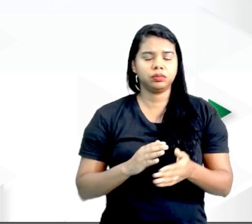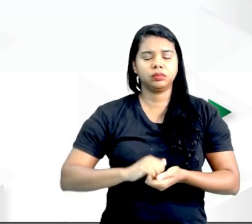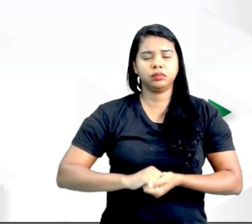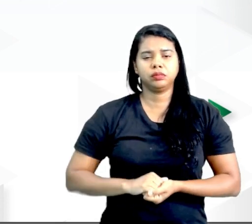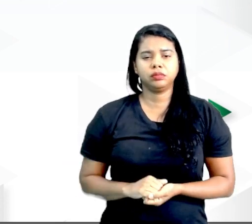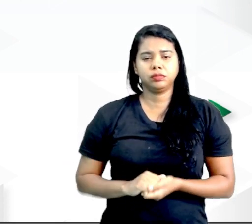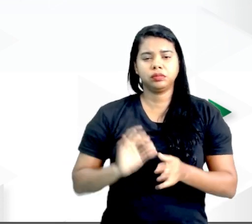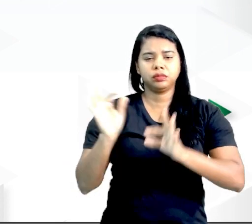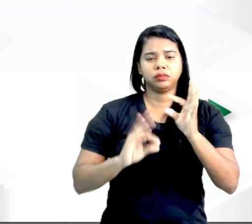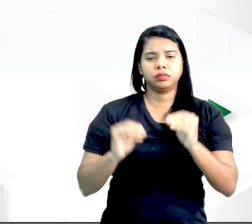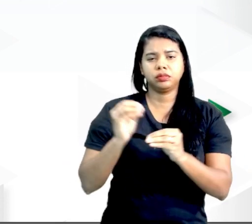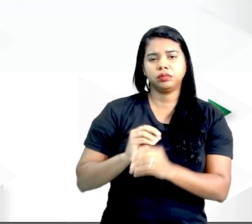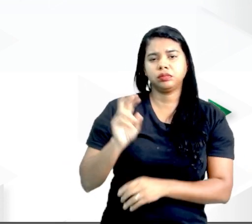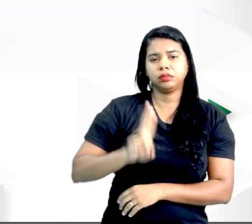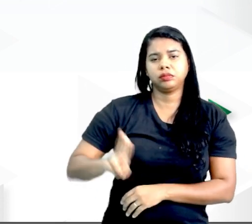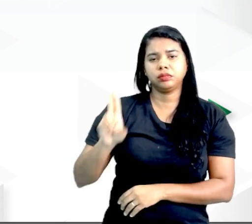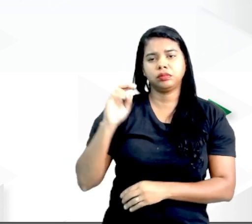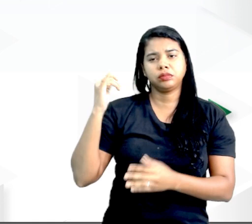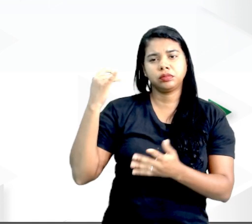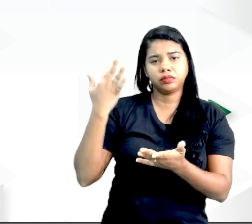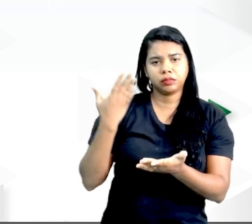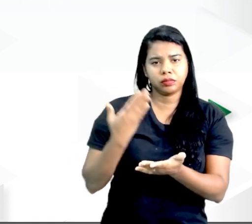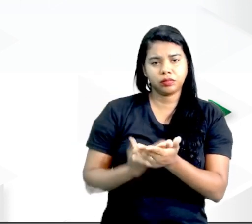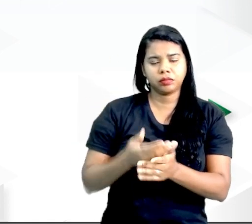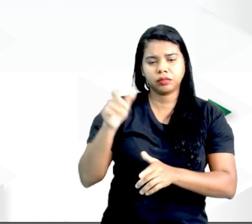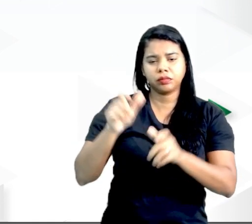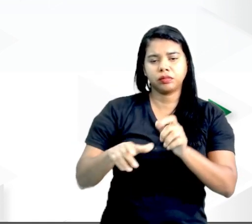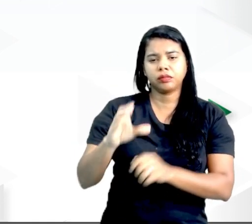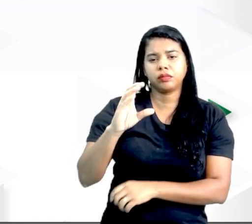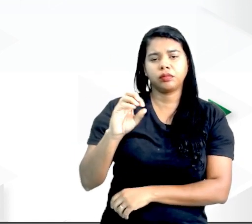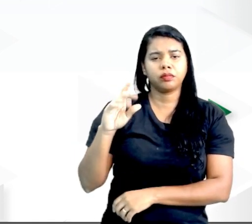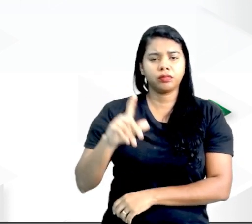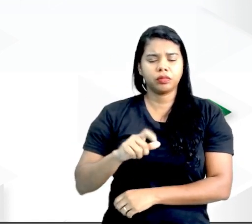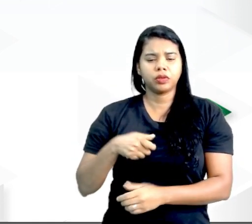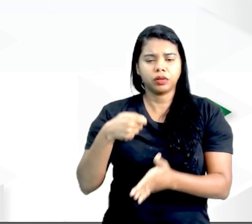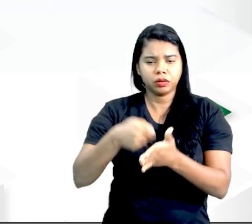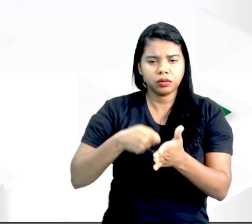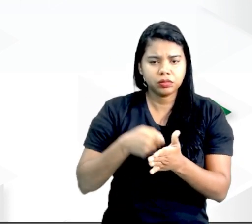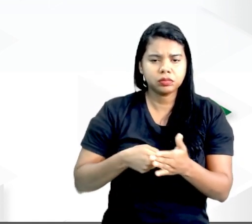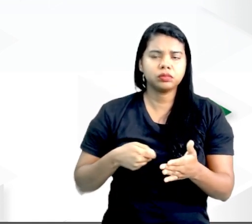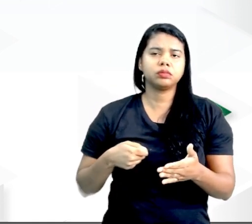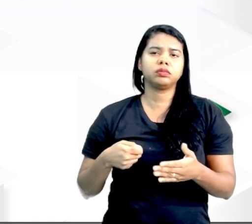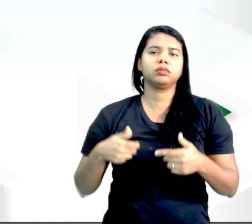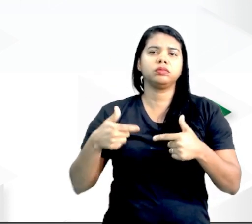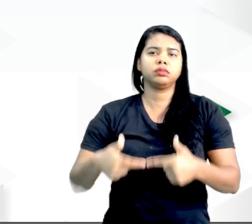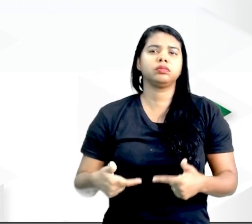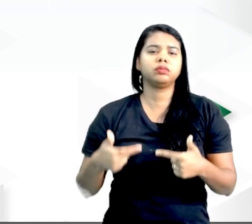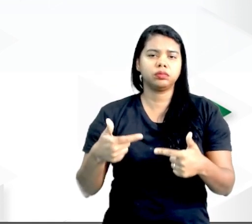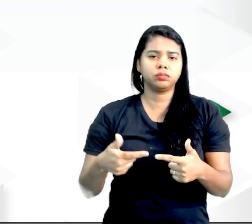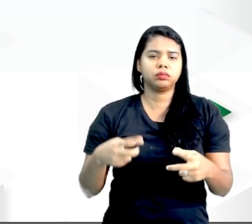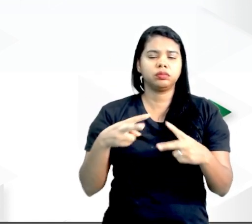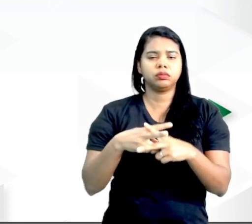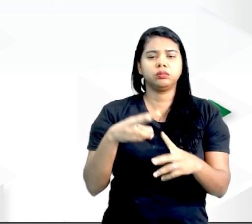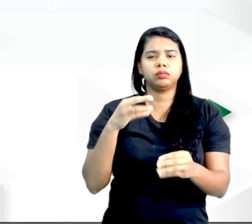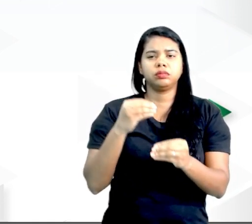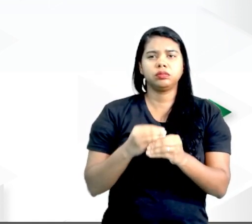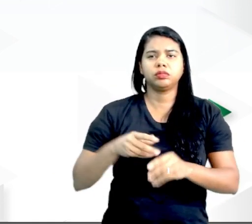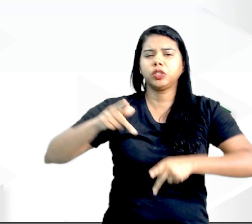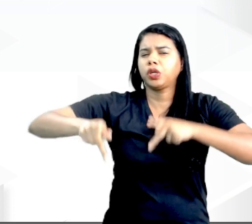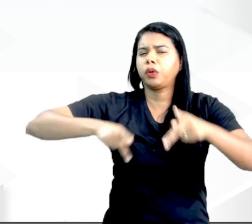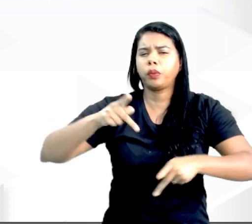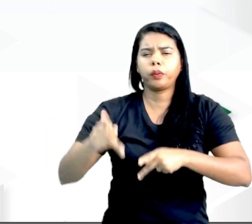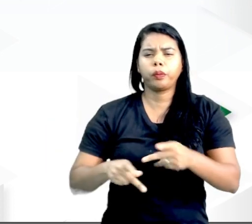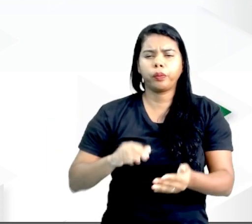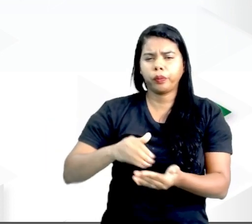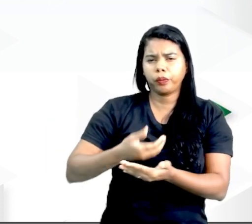arbitrários utilizados desde a época da colonização. Ou seja, a força mesmo, tá? A exemplo da braça, do côvado, da